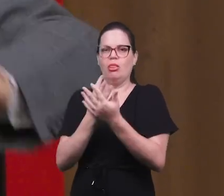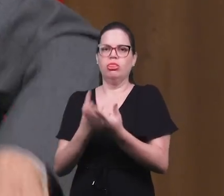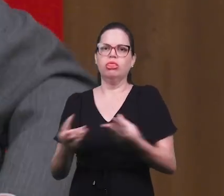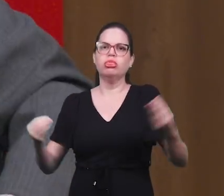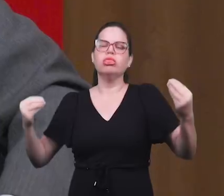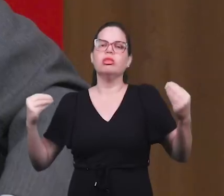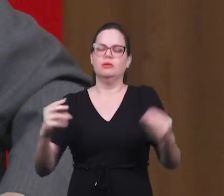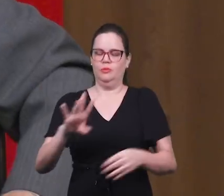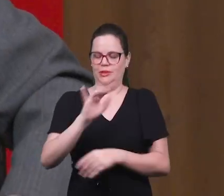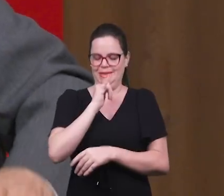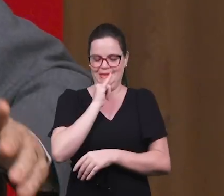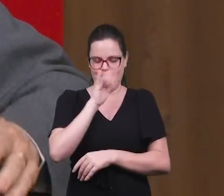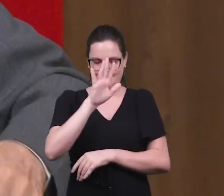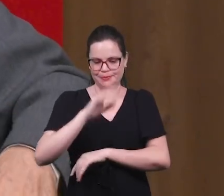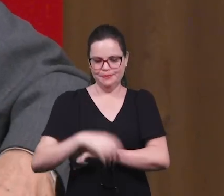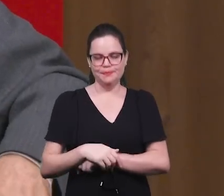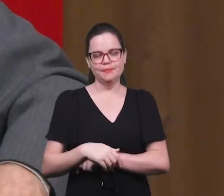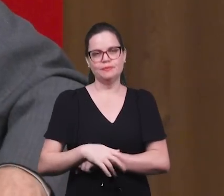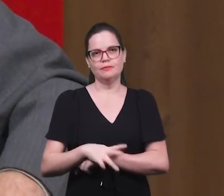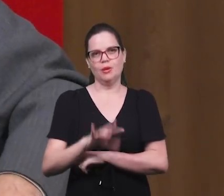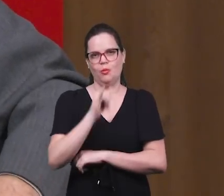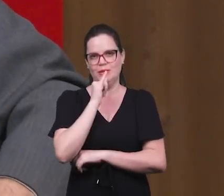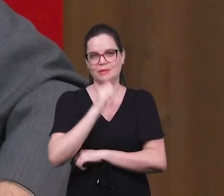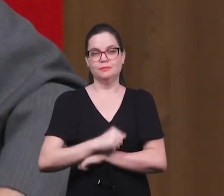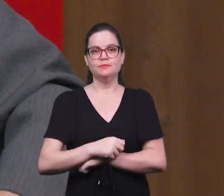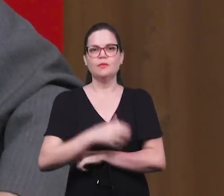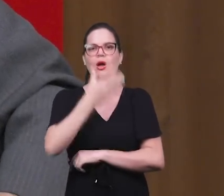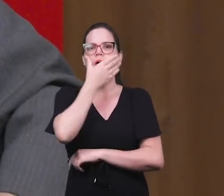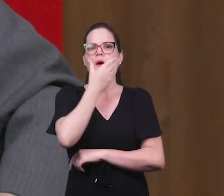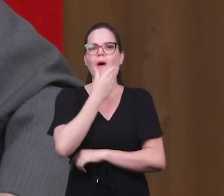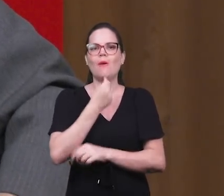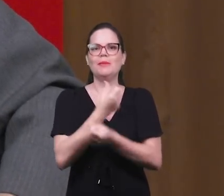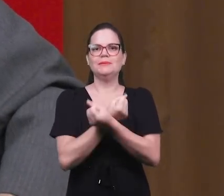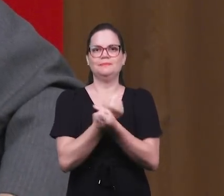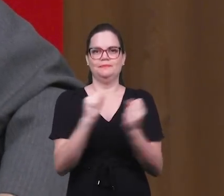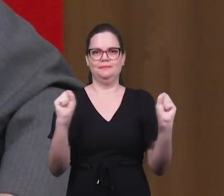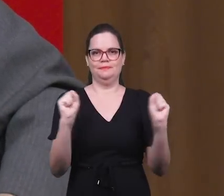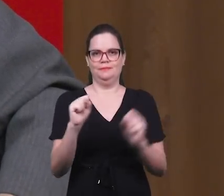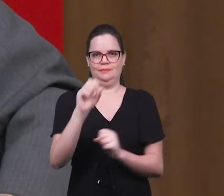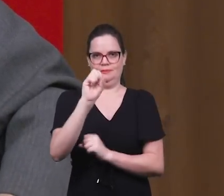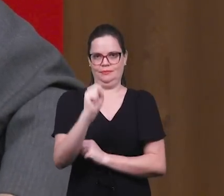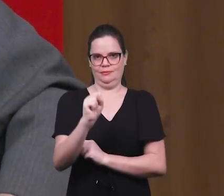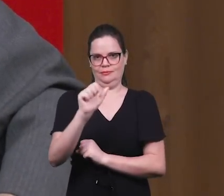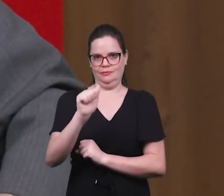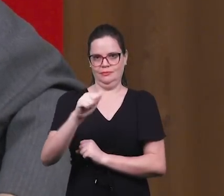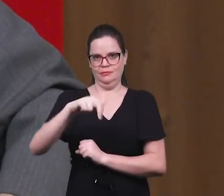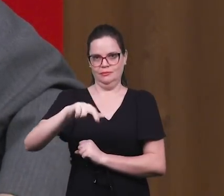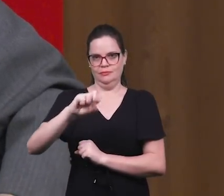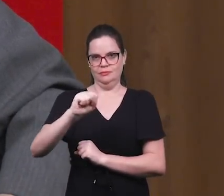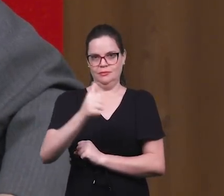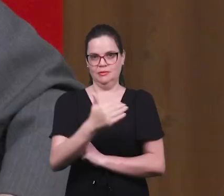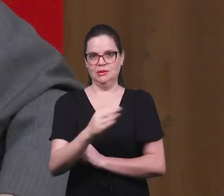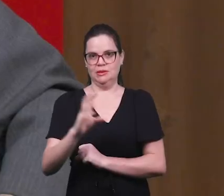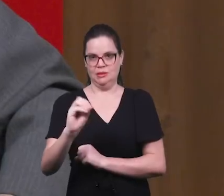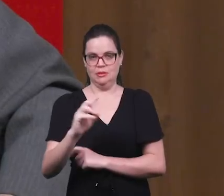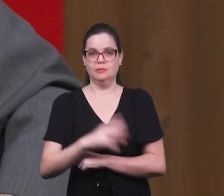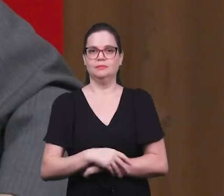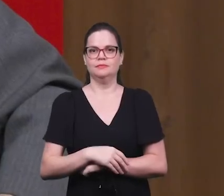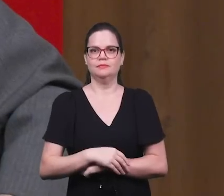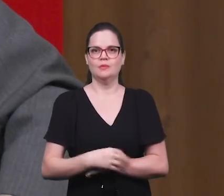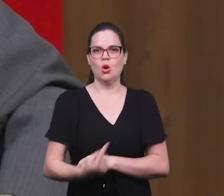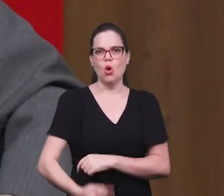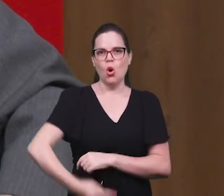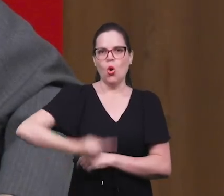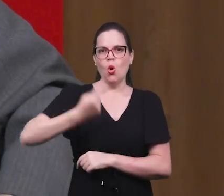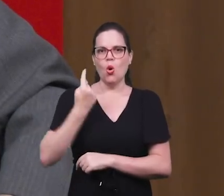exemplo, vou dar o exemplo de Sansão. Sansão matou 1000 homens